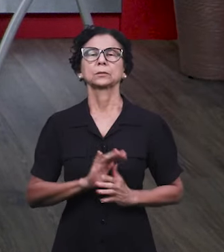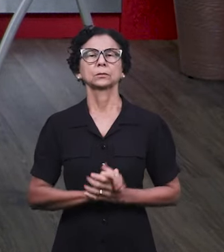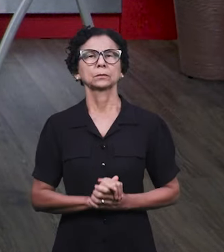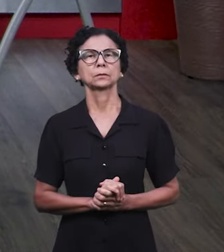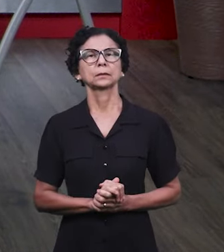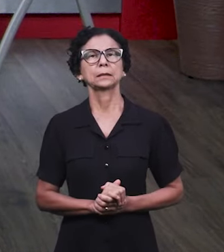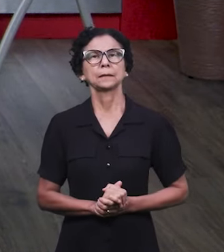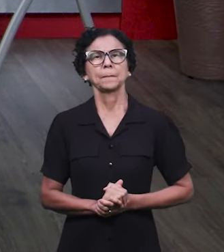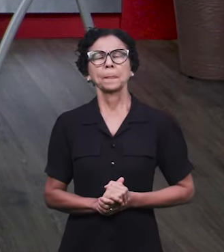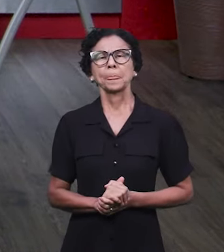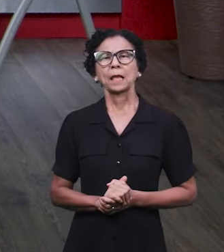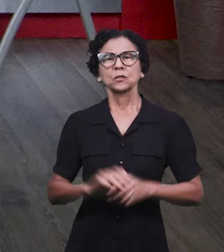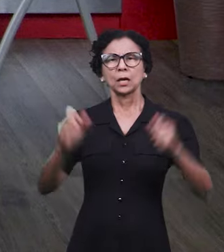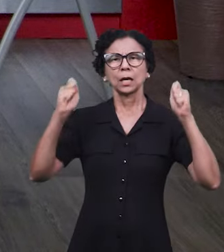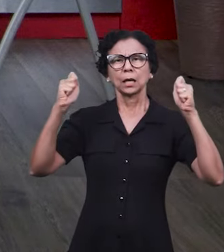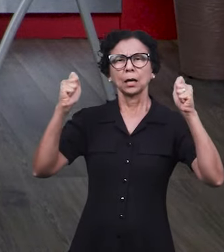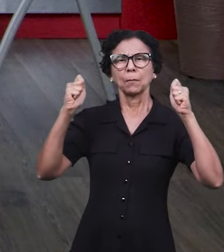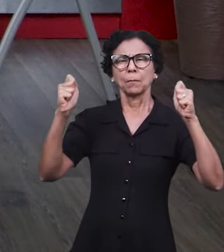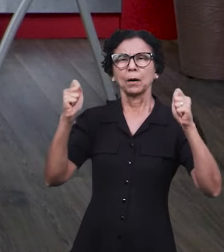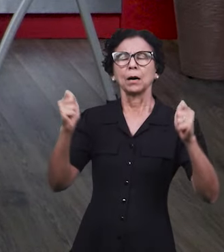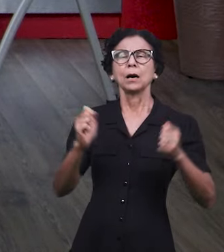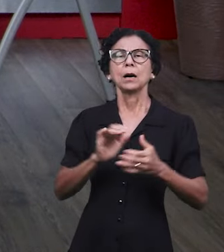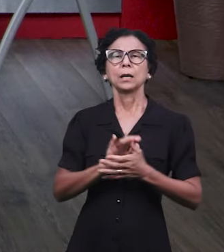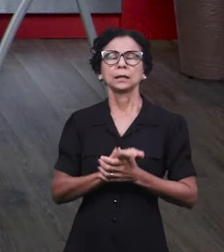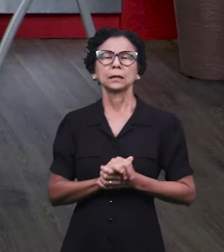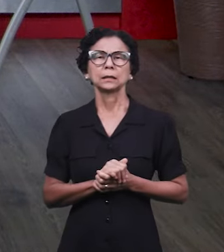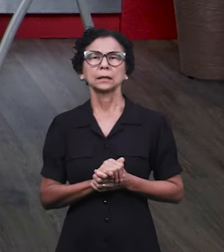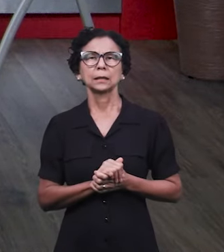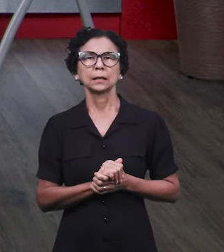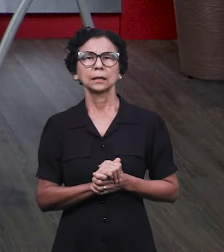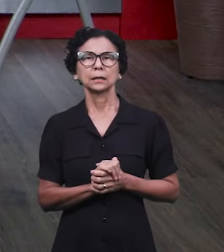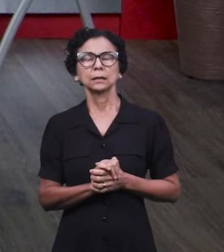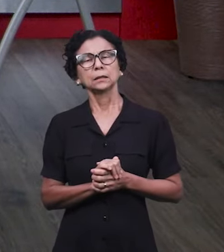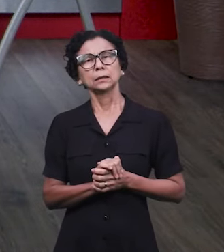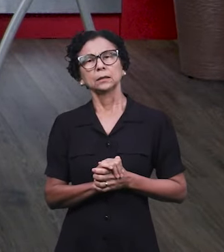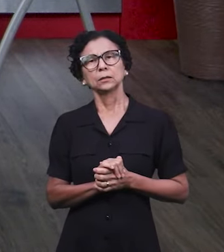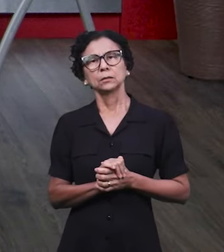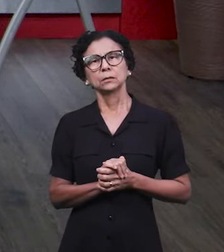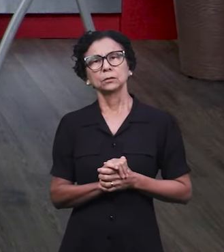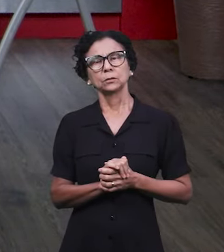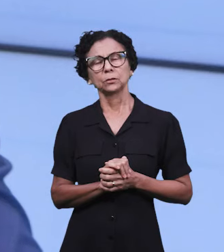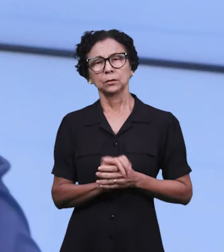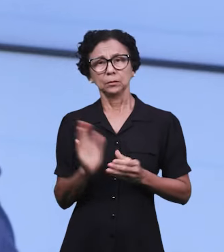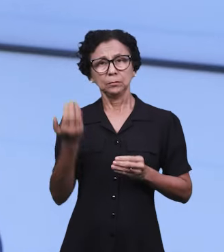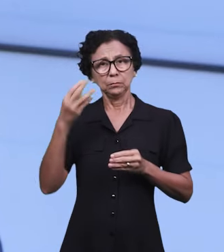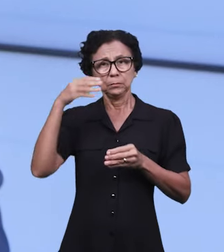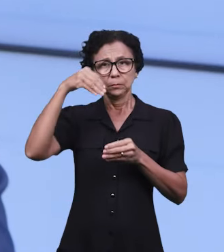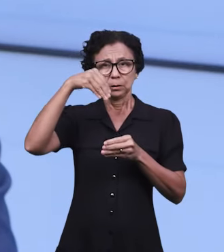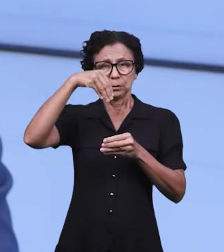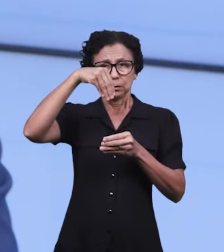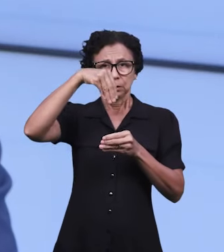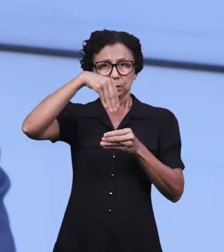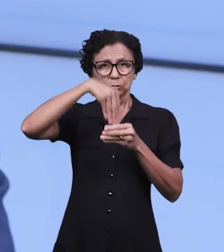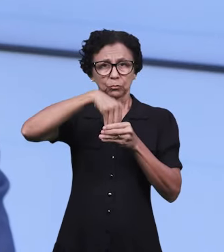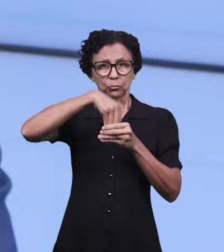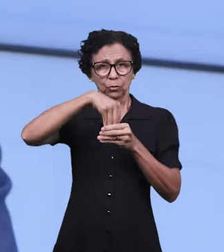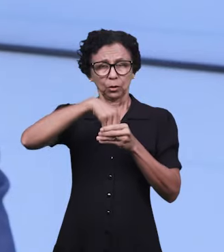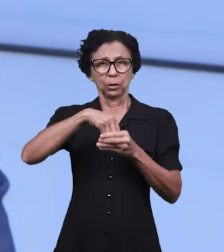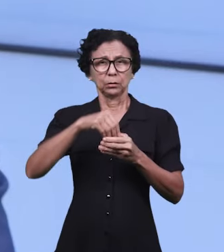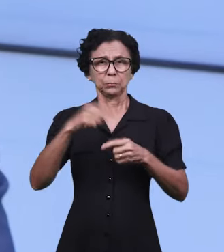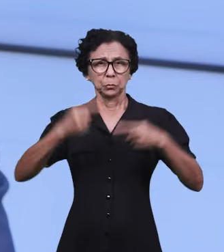campanhas eleitorais o Fake News é uma uma notícia e nós cada dia mais demos uma enxurrada disso